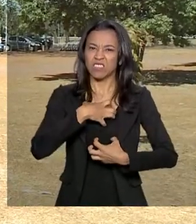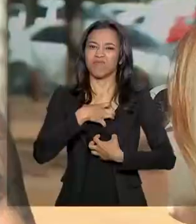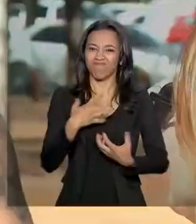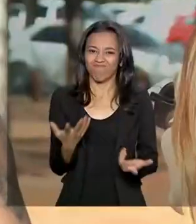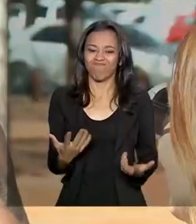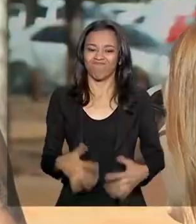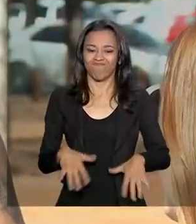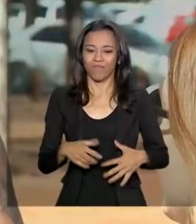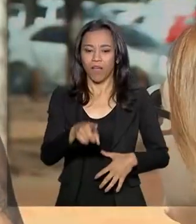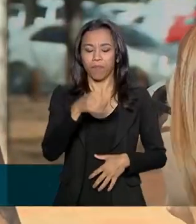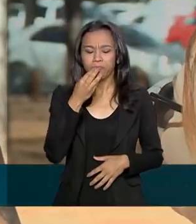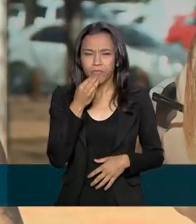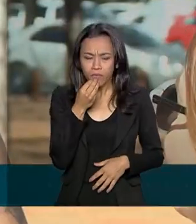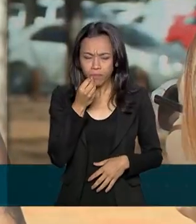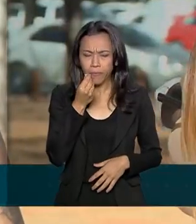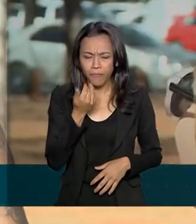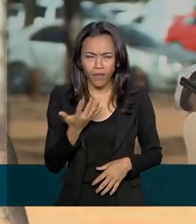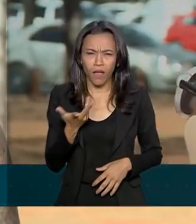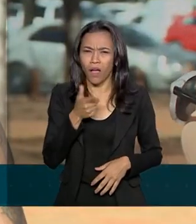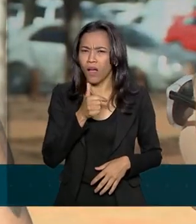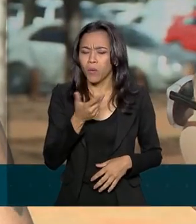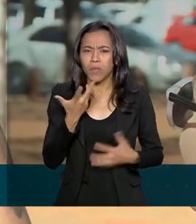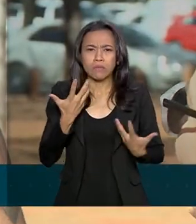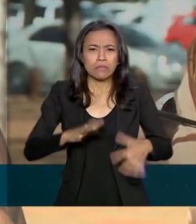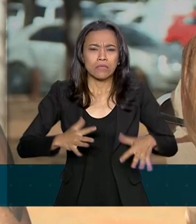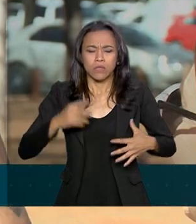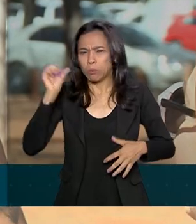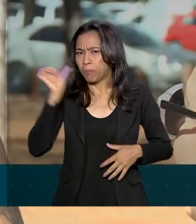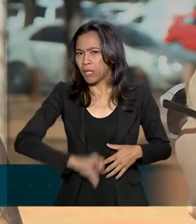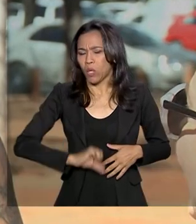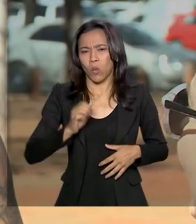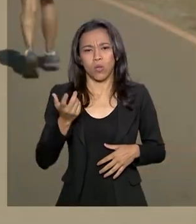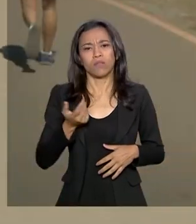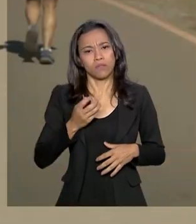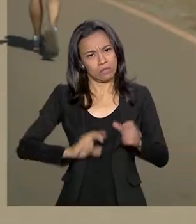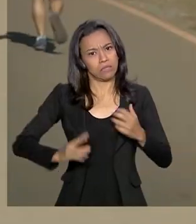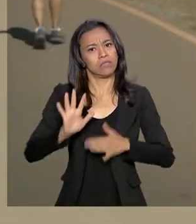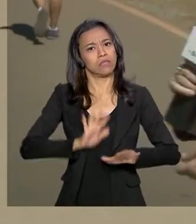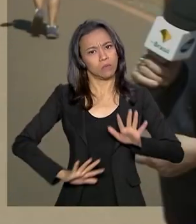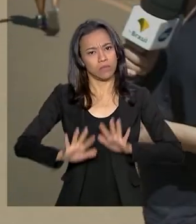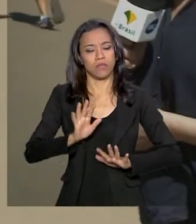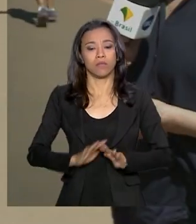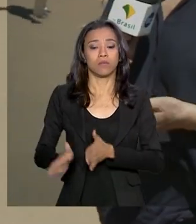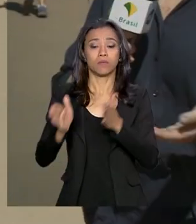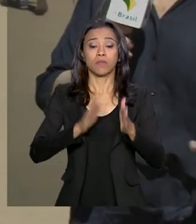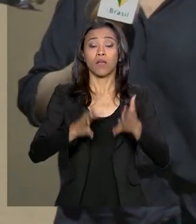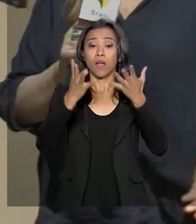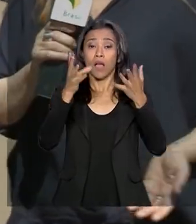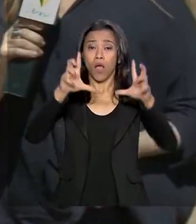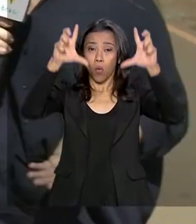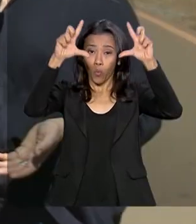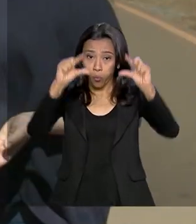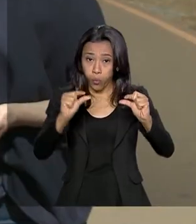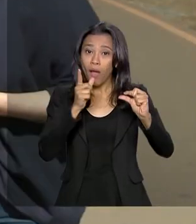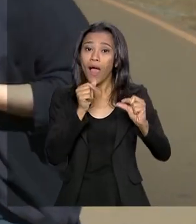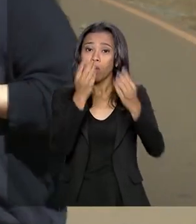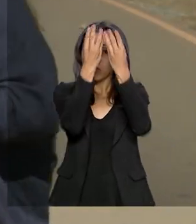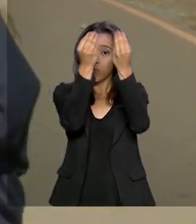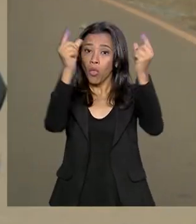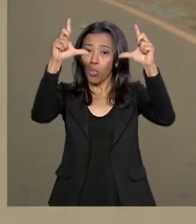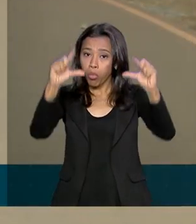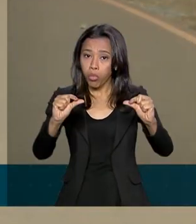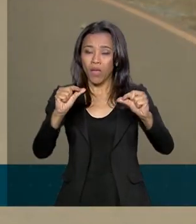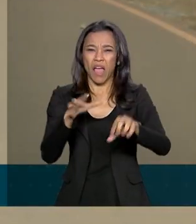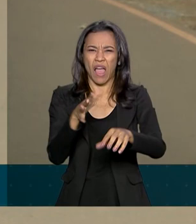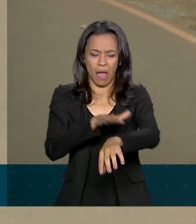A baixa umidade provoca ressecamento na pele,